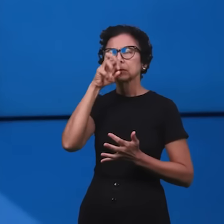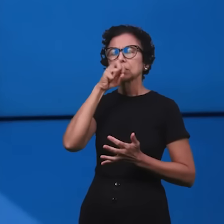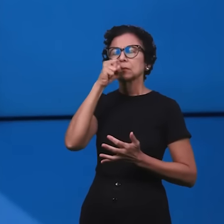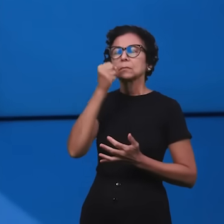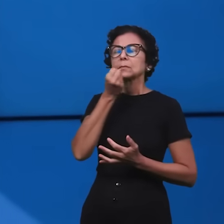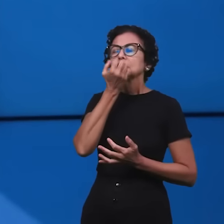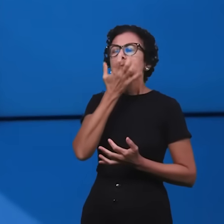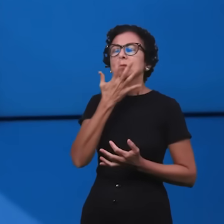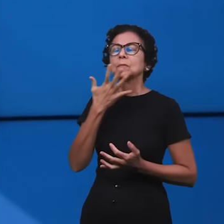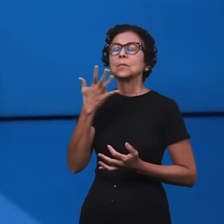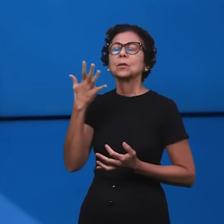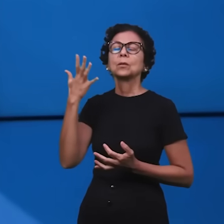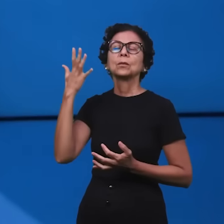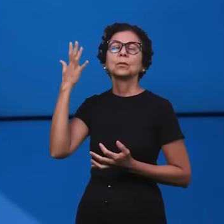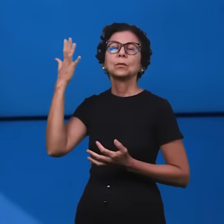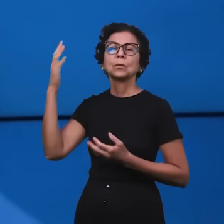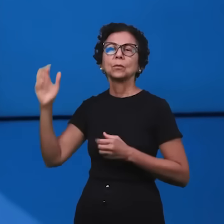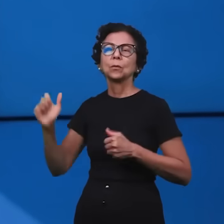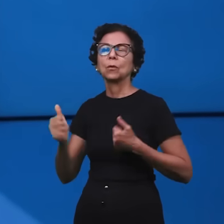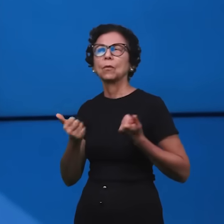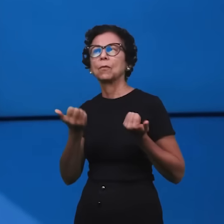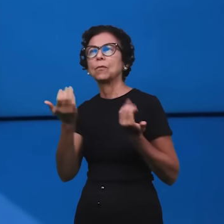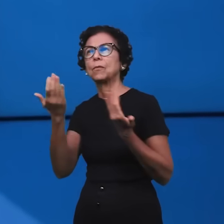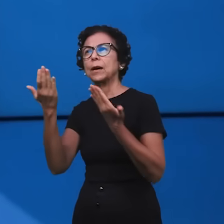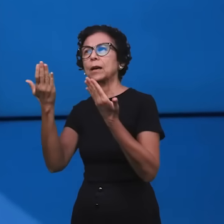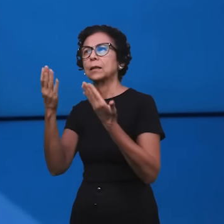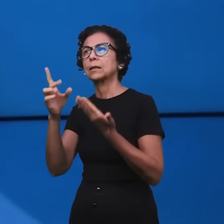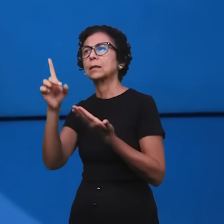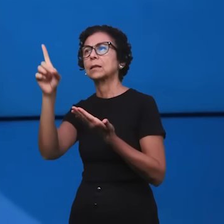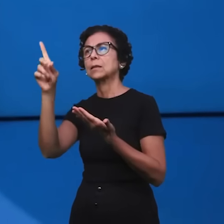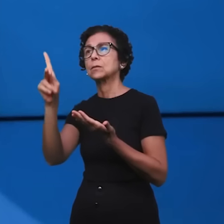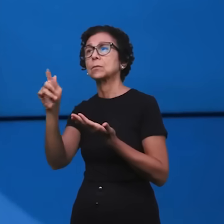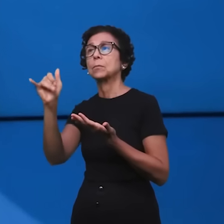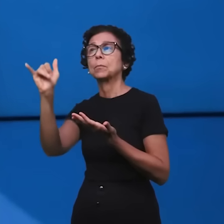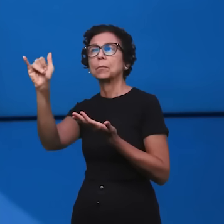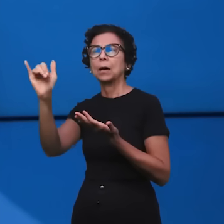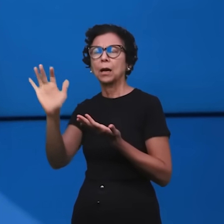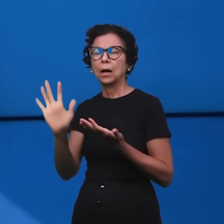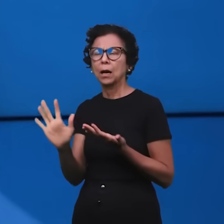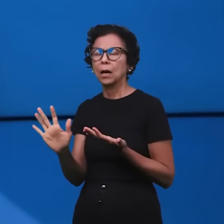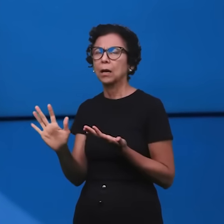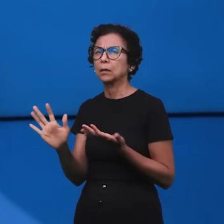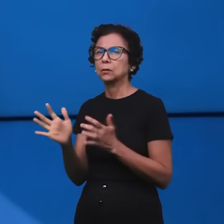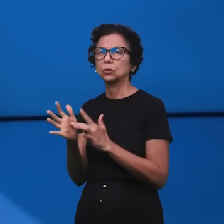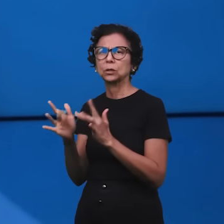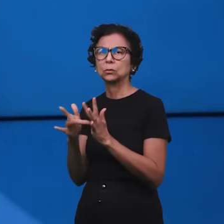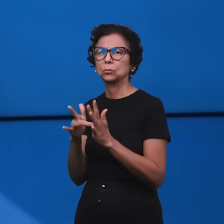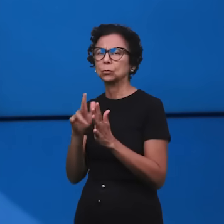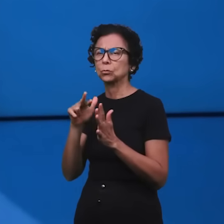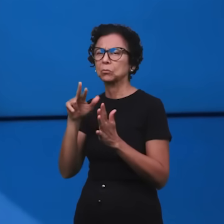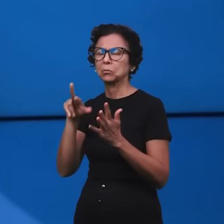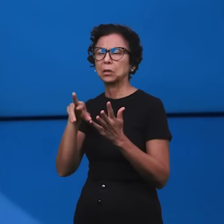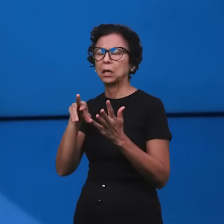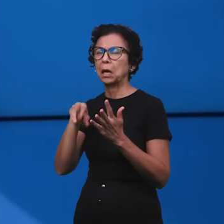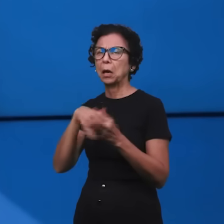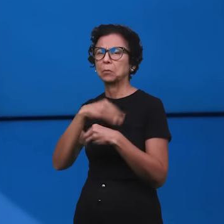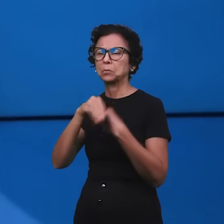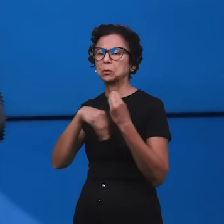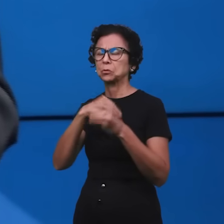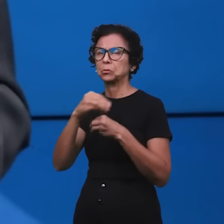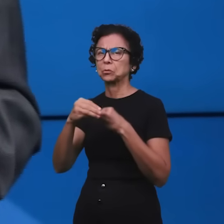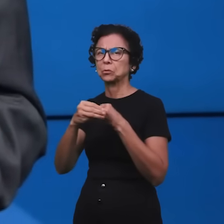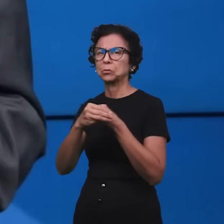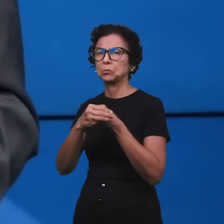da oferta. Era tudo que ele fazia, era em oferta ao Pai. Ele não deixou misturar nenhuma coisa,